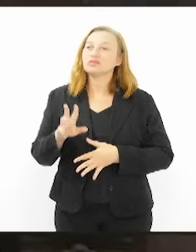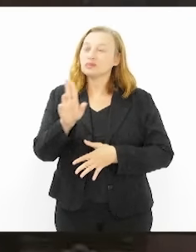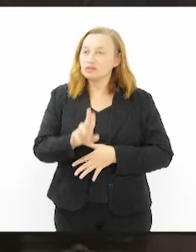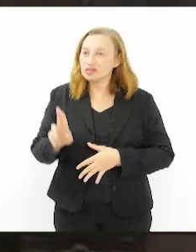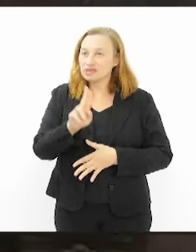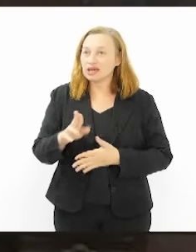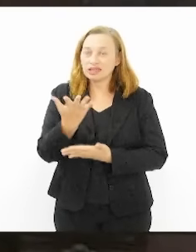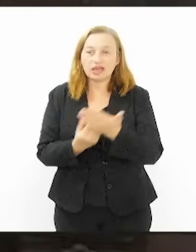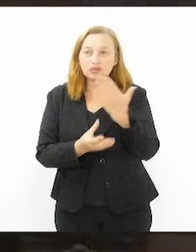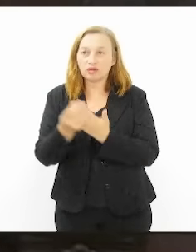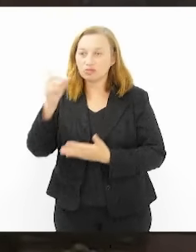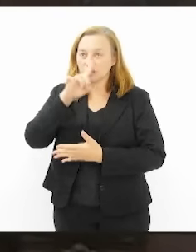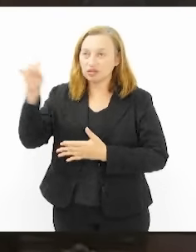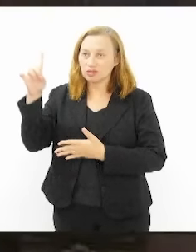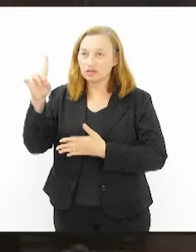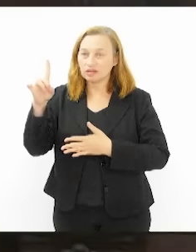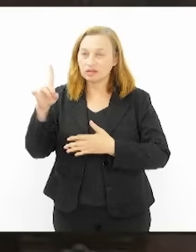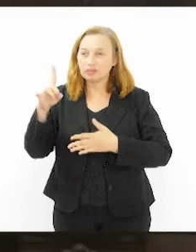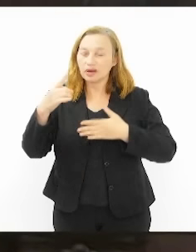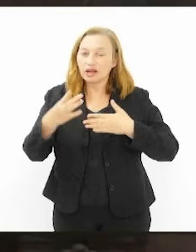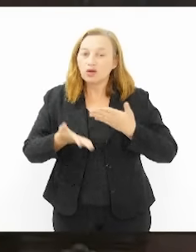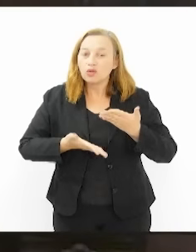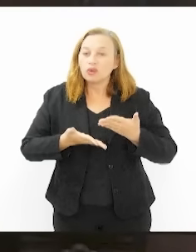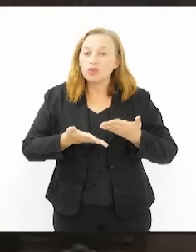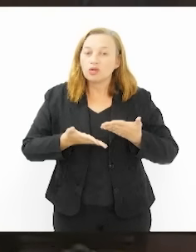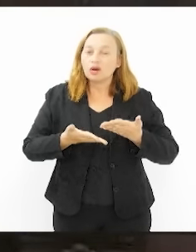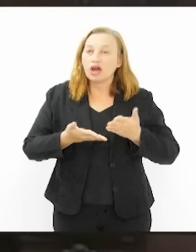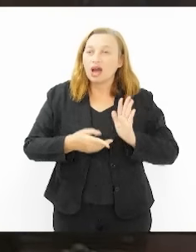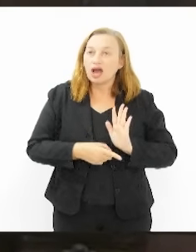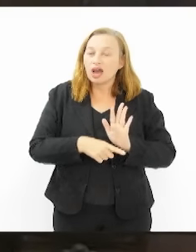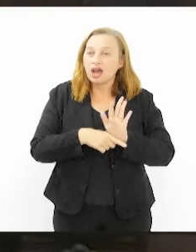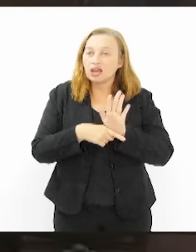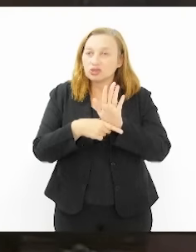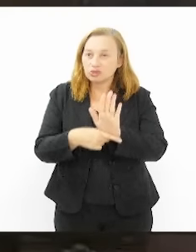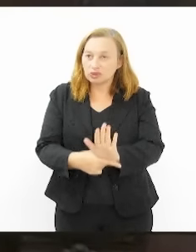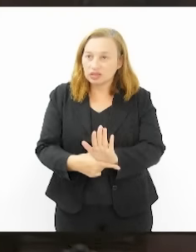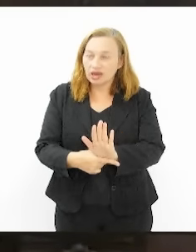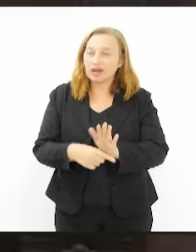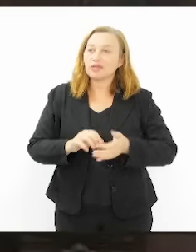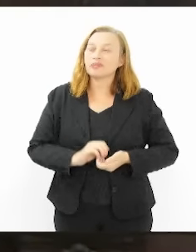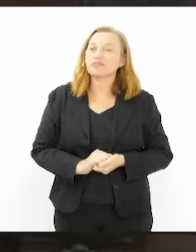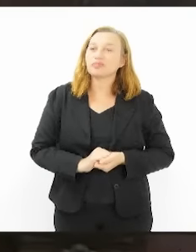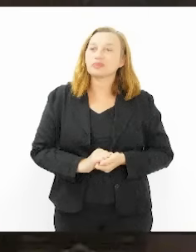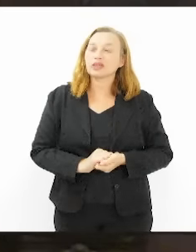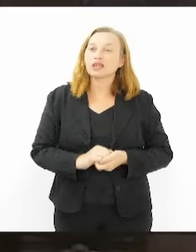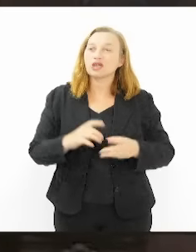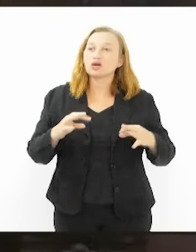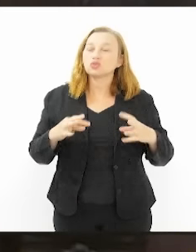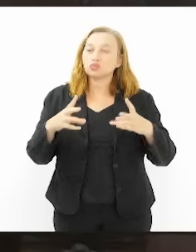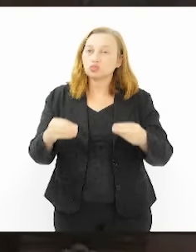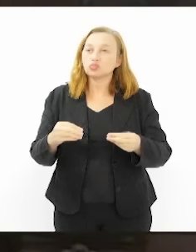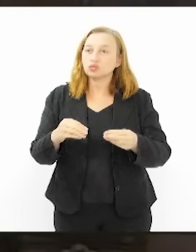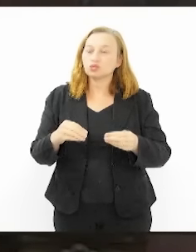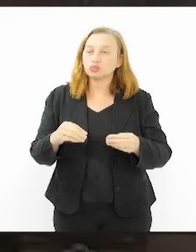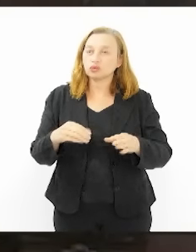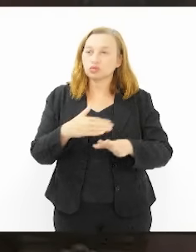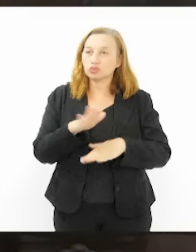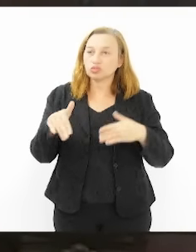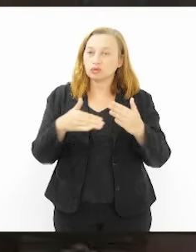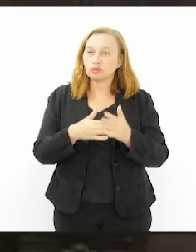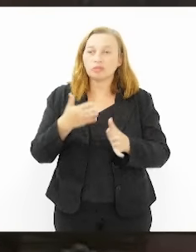para iluminar os caminhos do Monsenhor João e o encorajou a despojar-se de tudo e de todos para